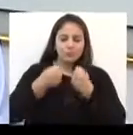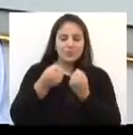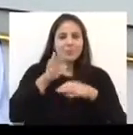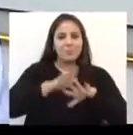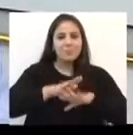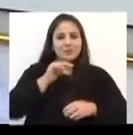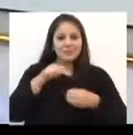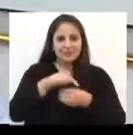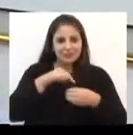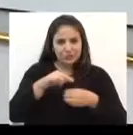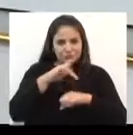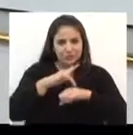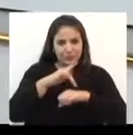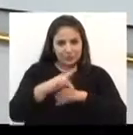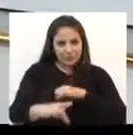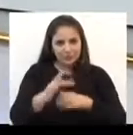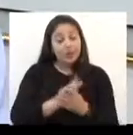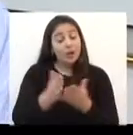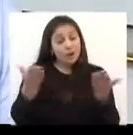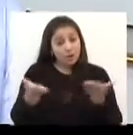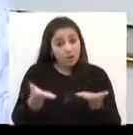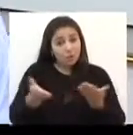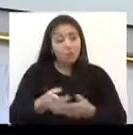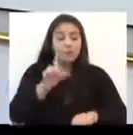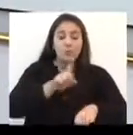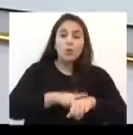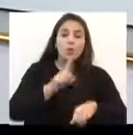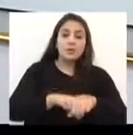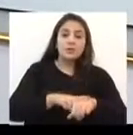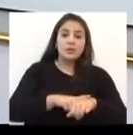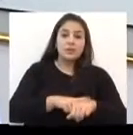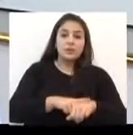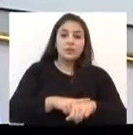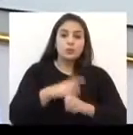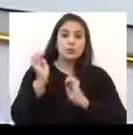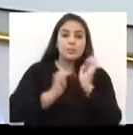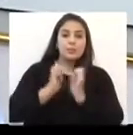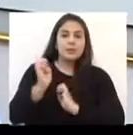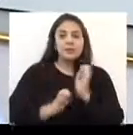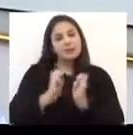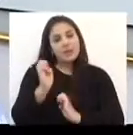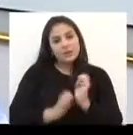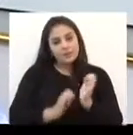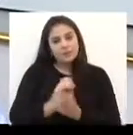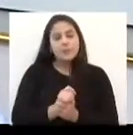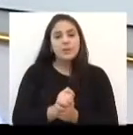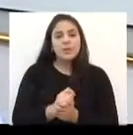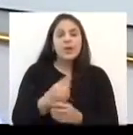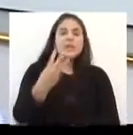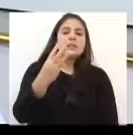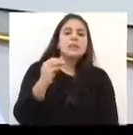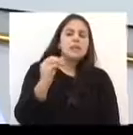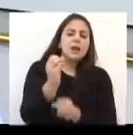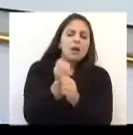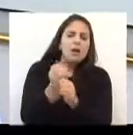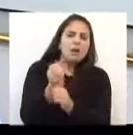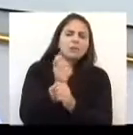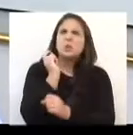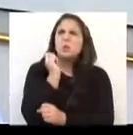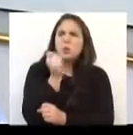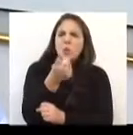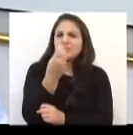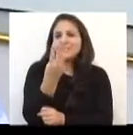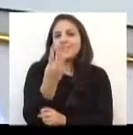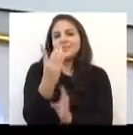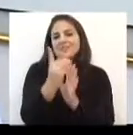cidade. E essa chegou a hora então do empresário, o Lobão, um micro pequeno empreendedor aí que há 30 anos, há quase 3